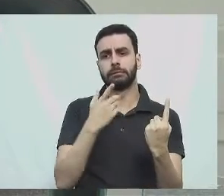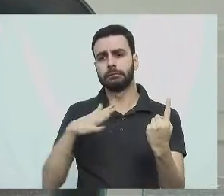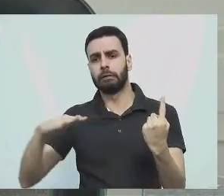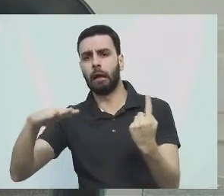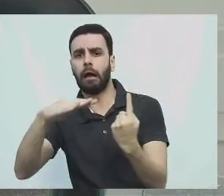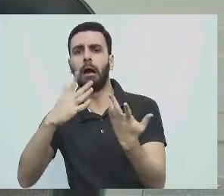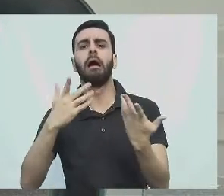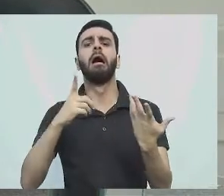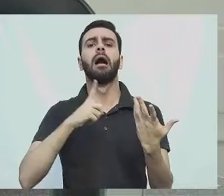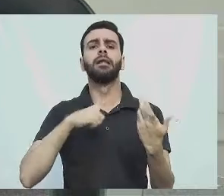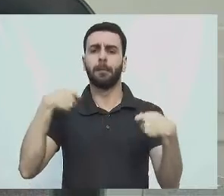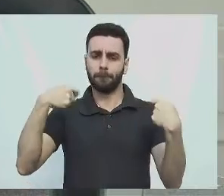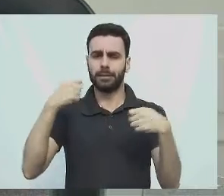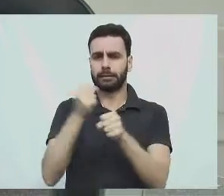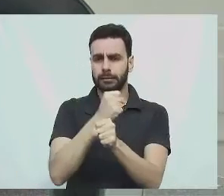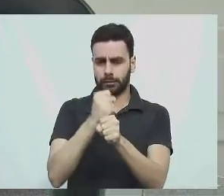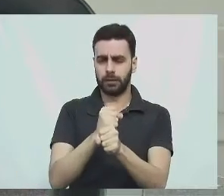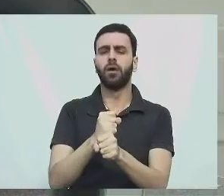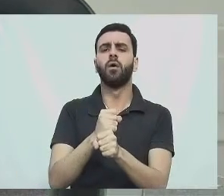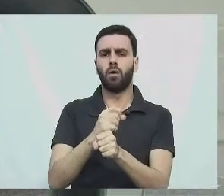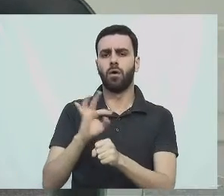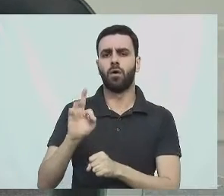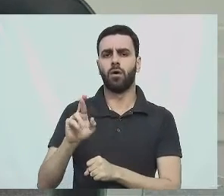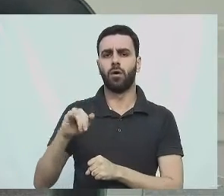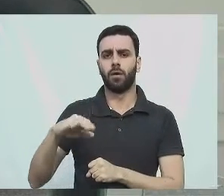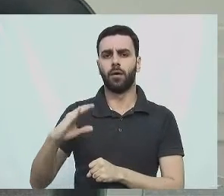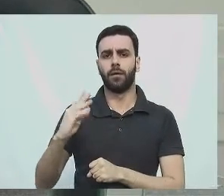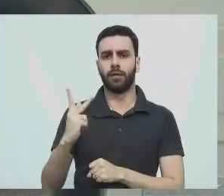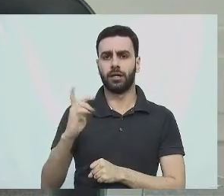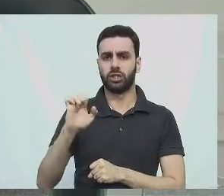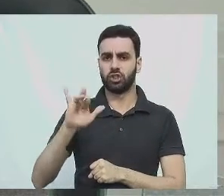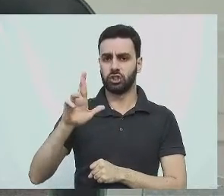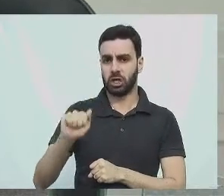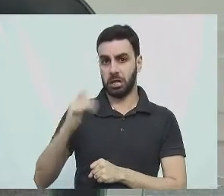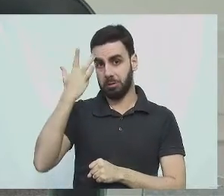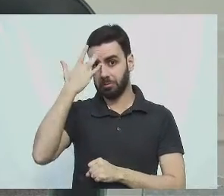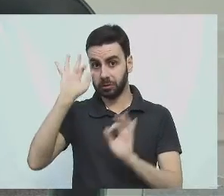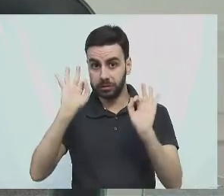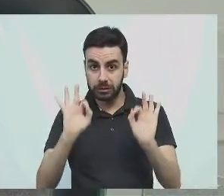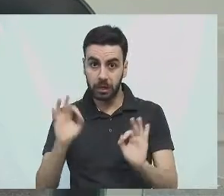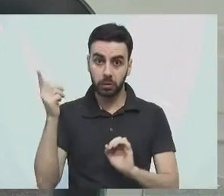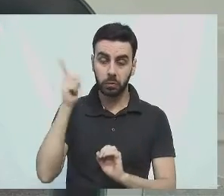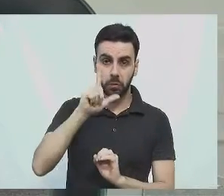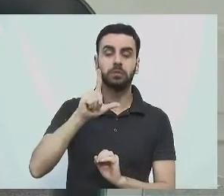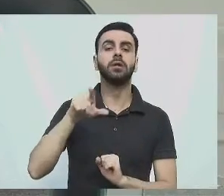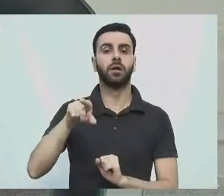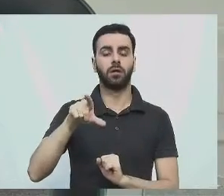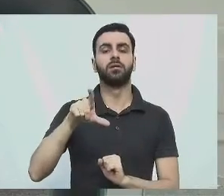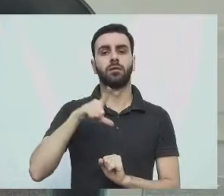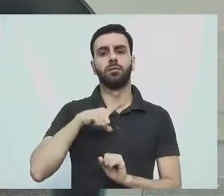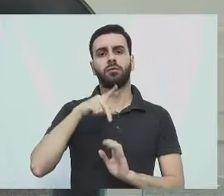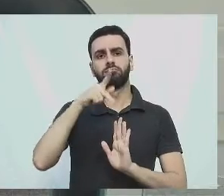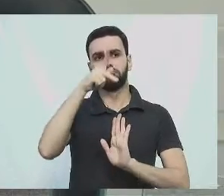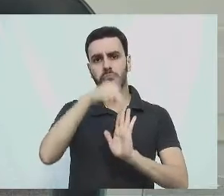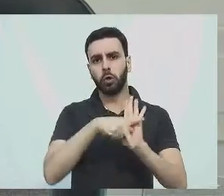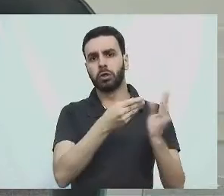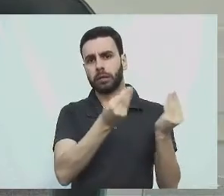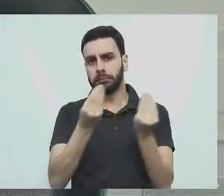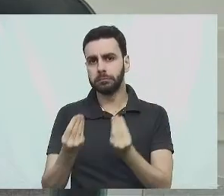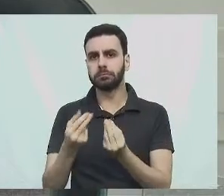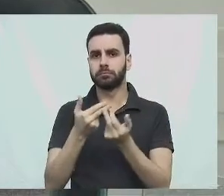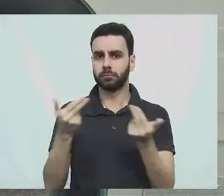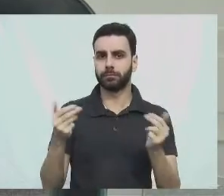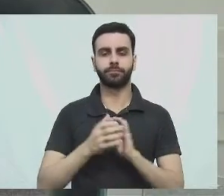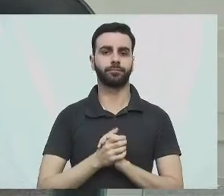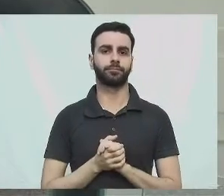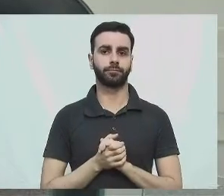Tem uma trincheira para ser feita, não sei se vai ser feita, né? Foi passado pela essa casa aqui todo o processo.